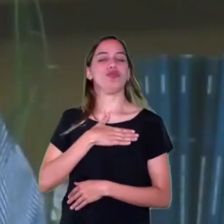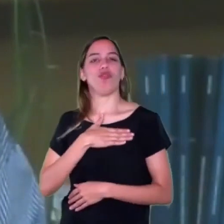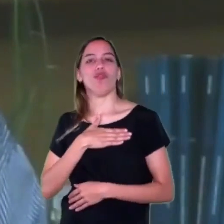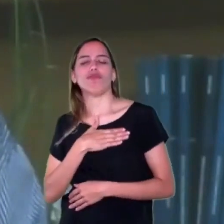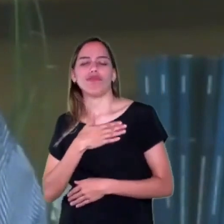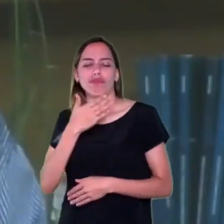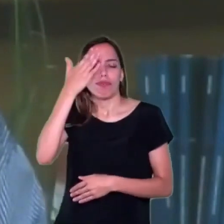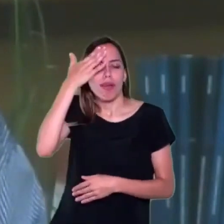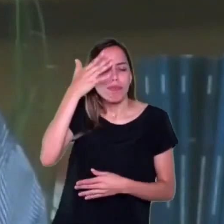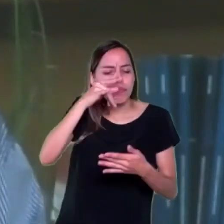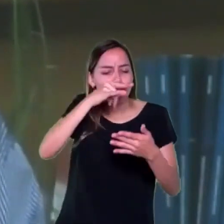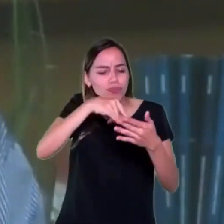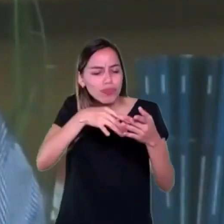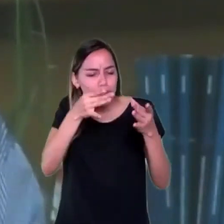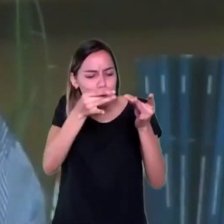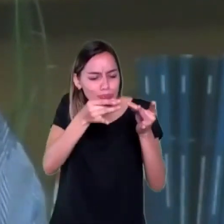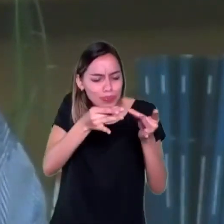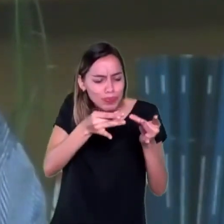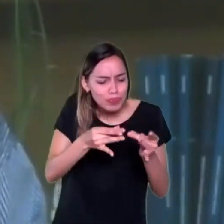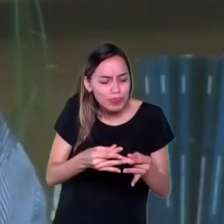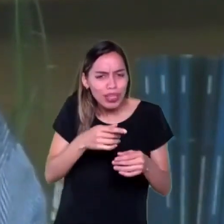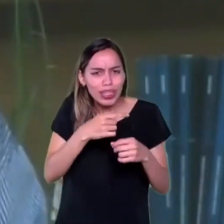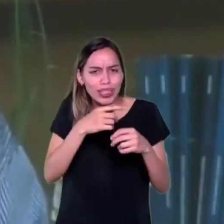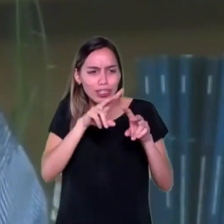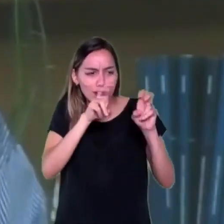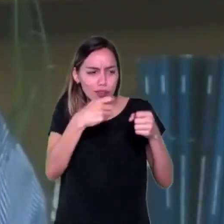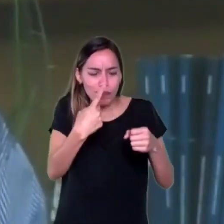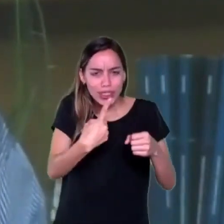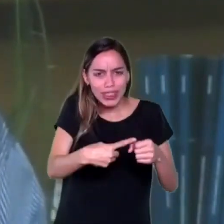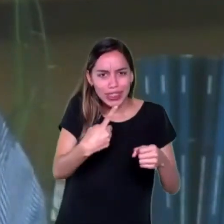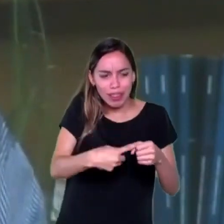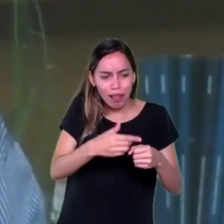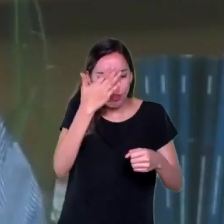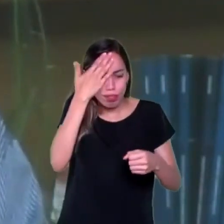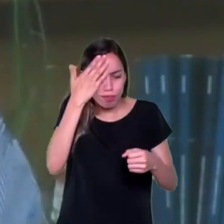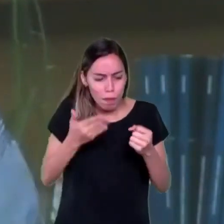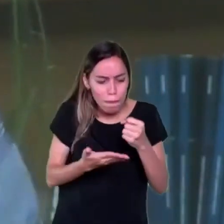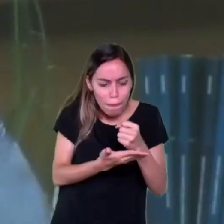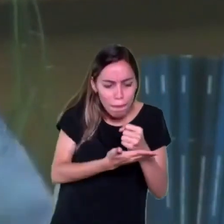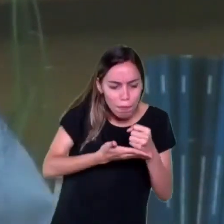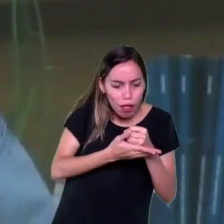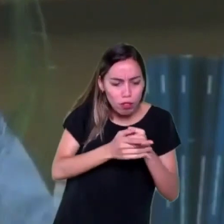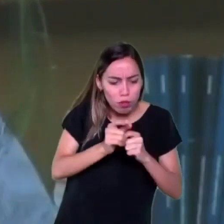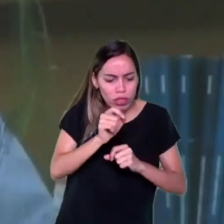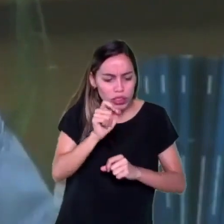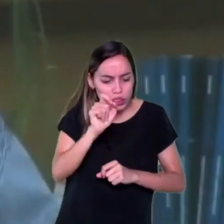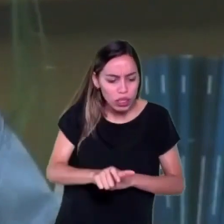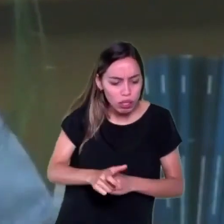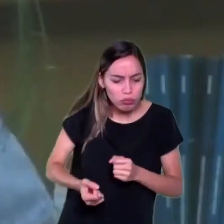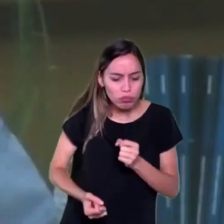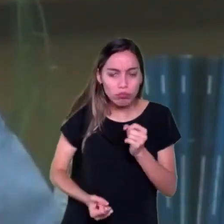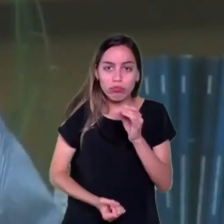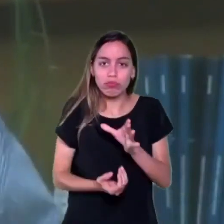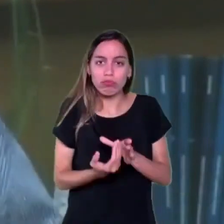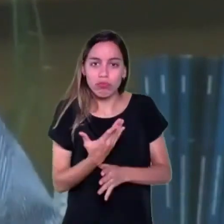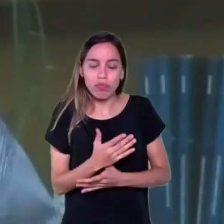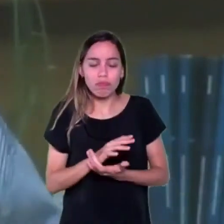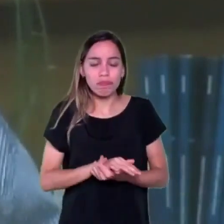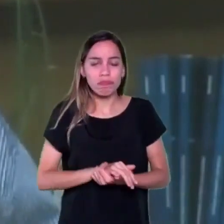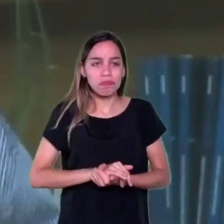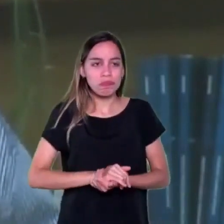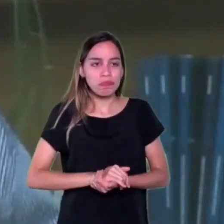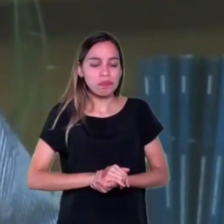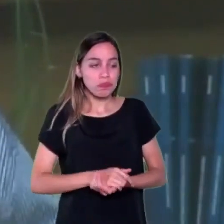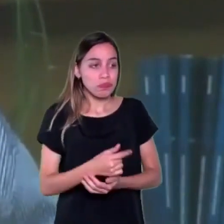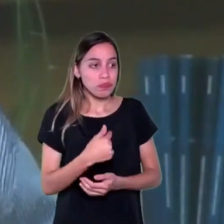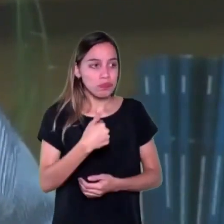pesquisa da nossa cidade, das suas raízes, dos seus antepassados. Estou até aqui do meu lado, tem